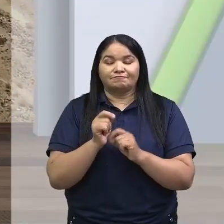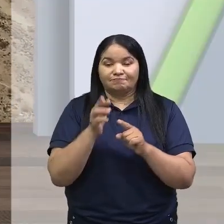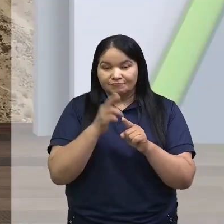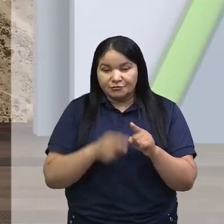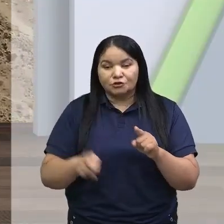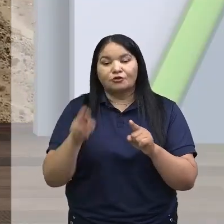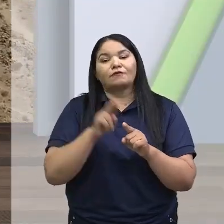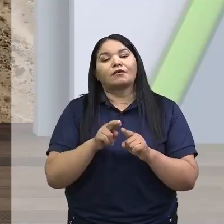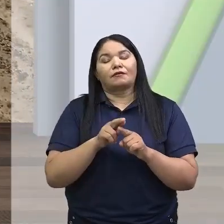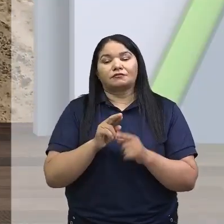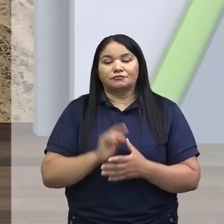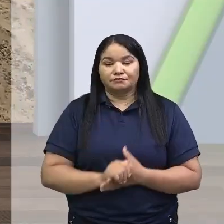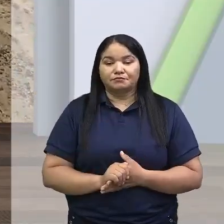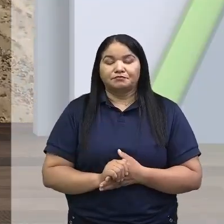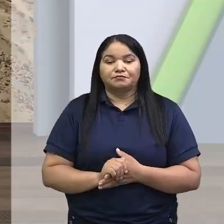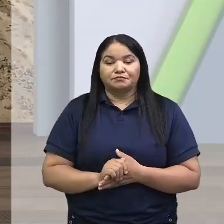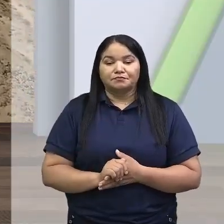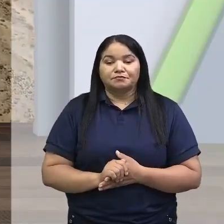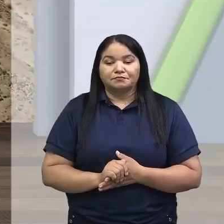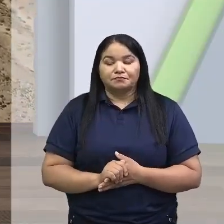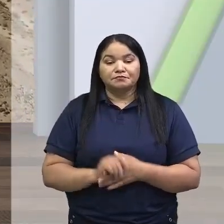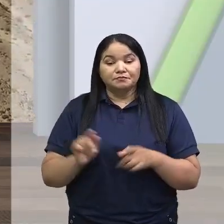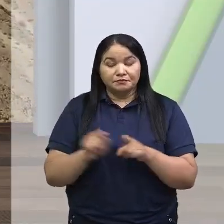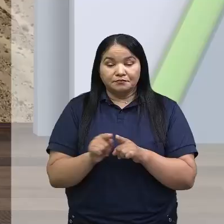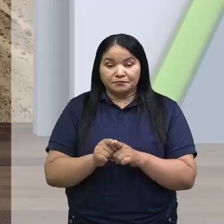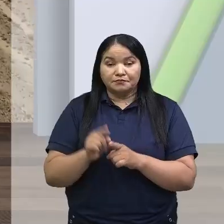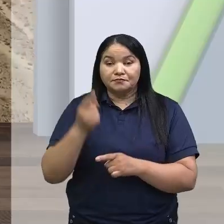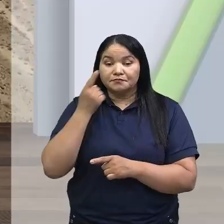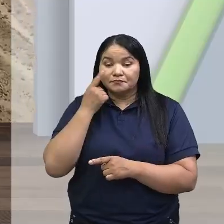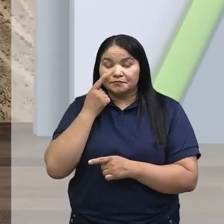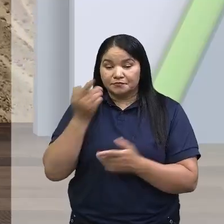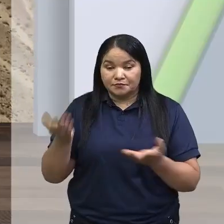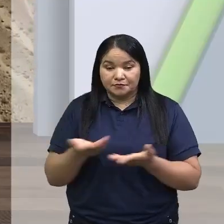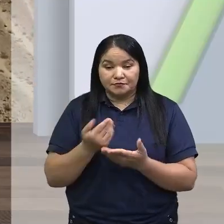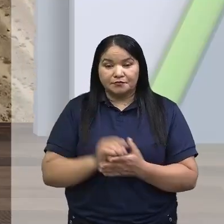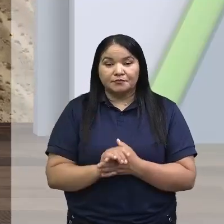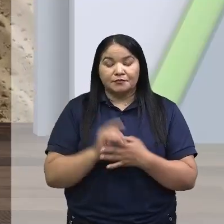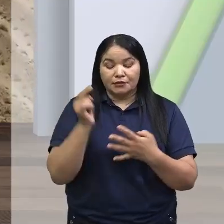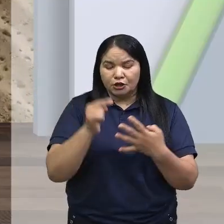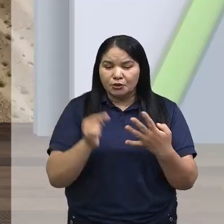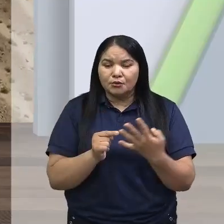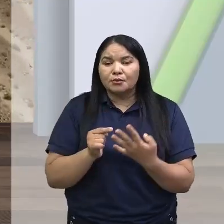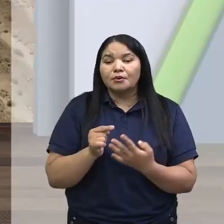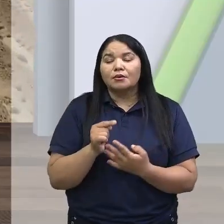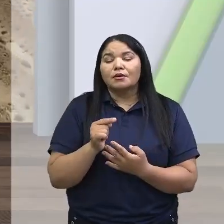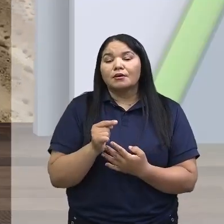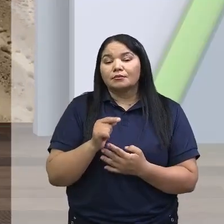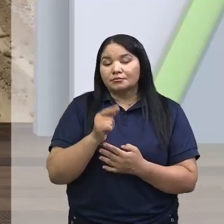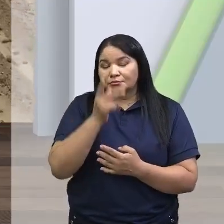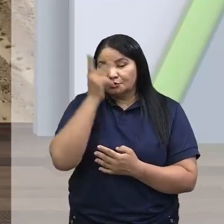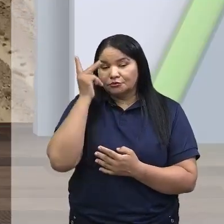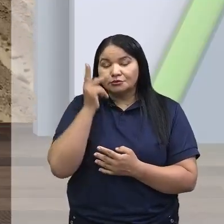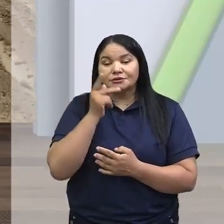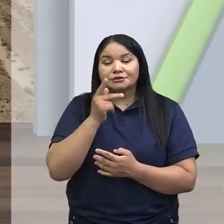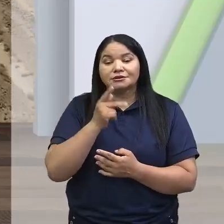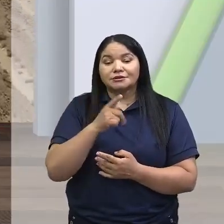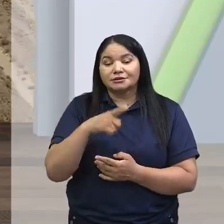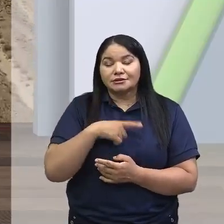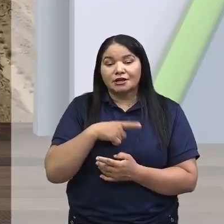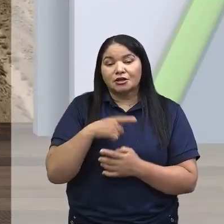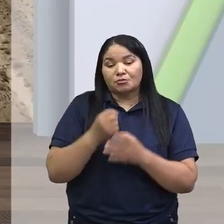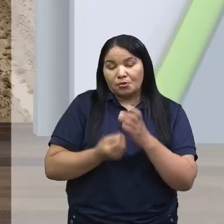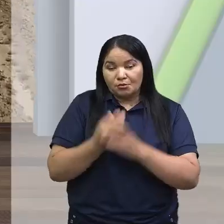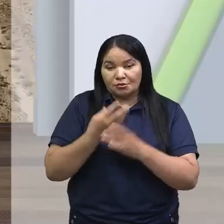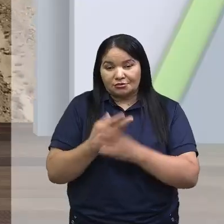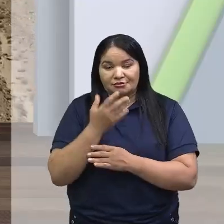renováveis. E é isso que a gente vai ver agora, né, pessoal? Quais são essas alternativas que o homem tem para a produção